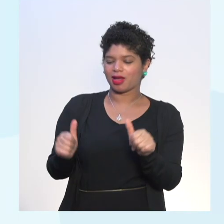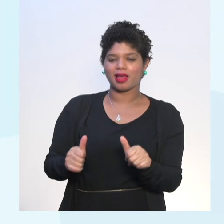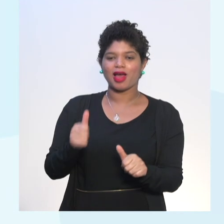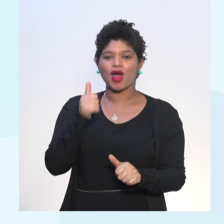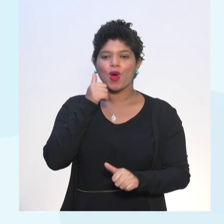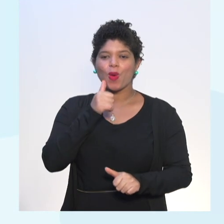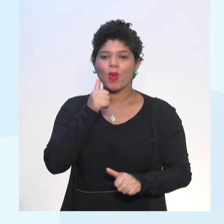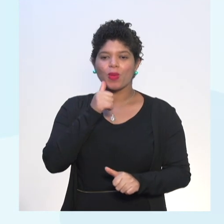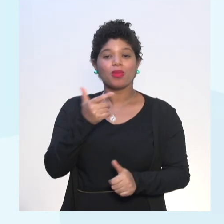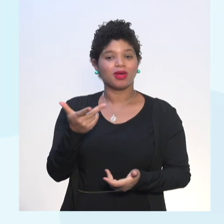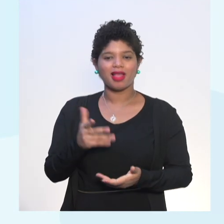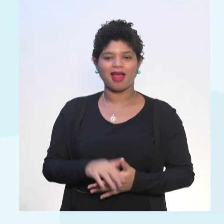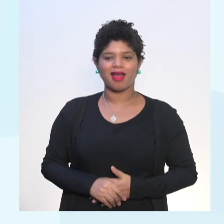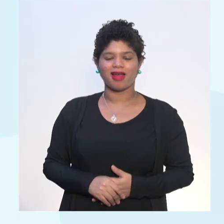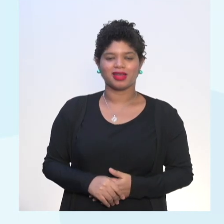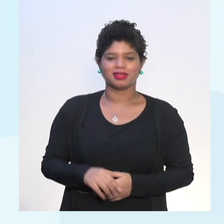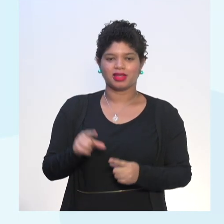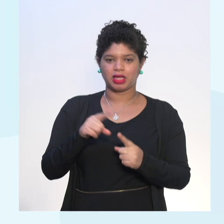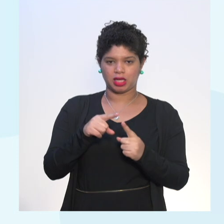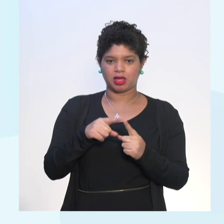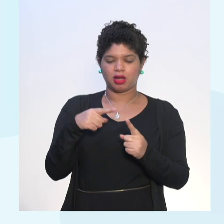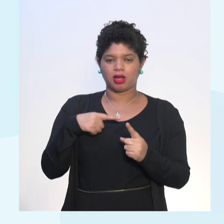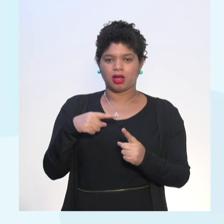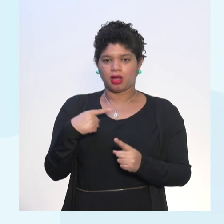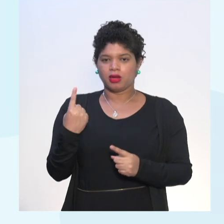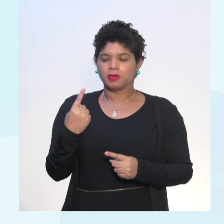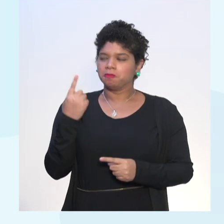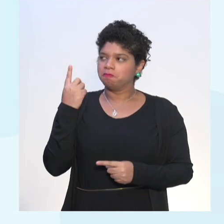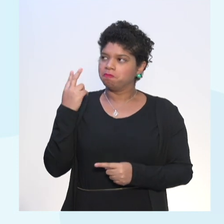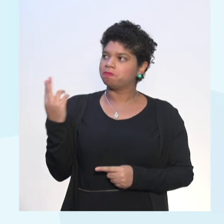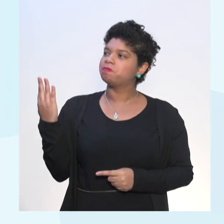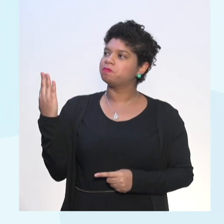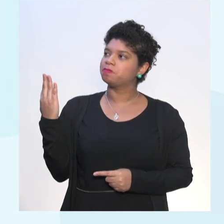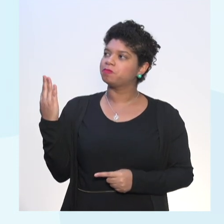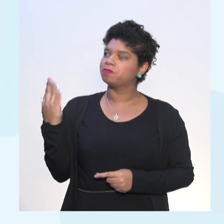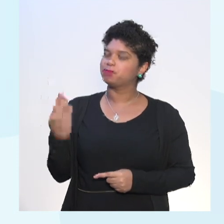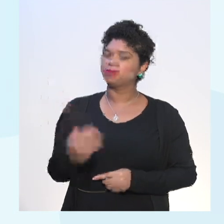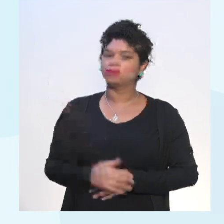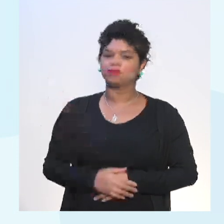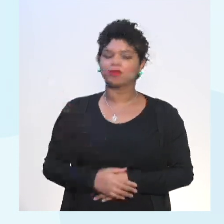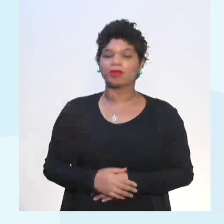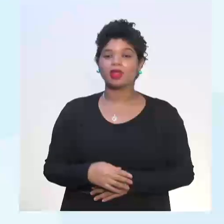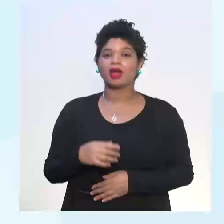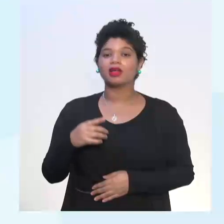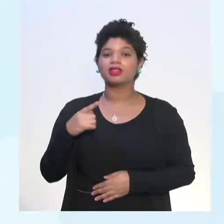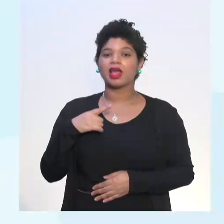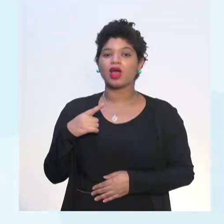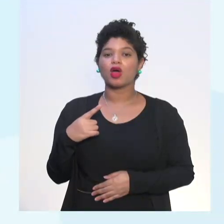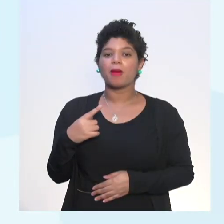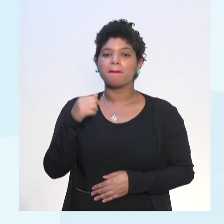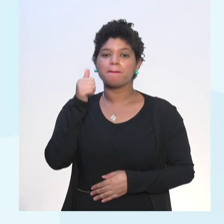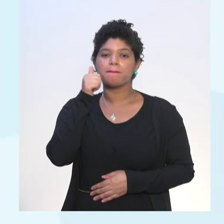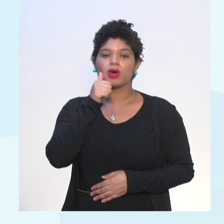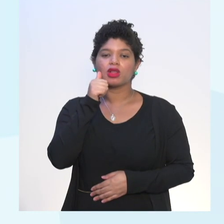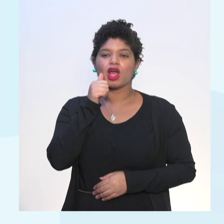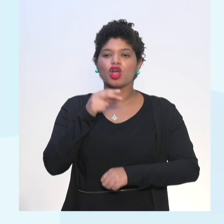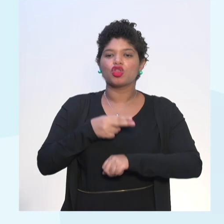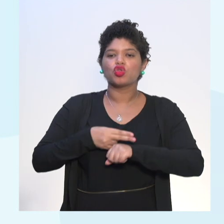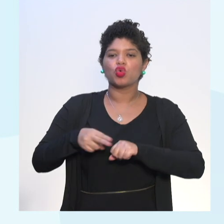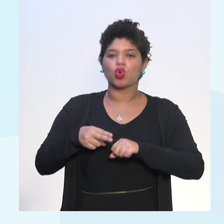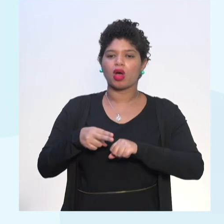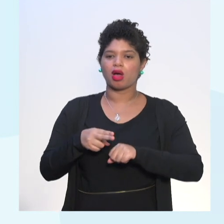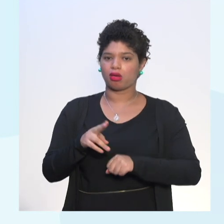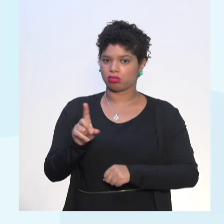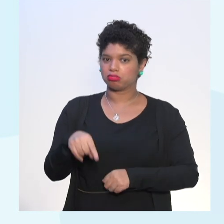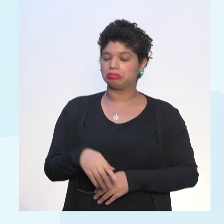caso, especificamente, dessa obra que a gente está vendo agora, ela aparece como uma mulher nua, né? Então,